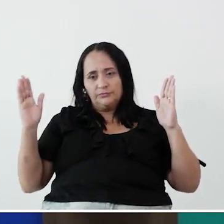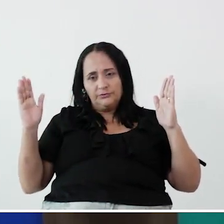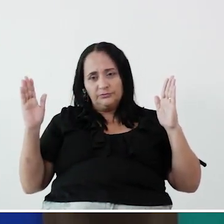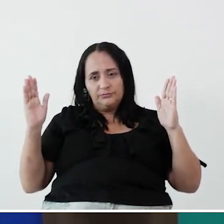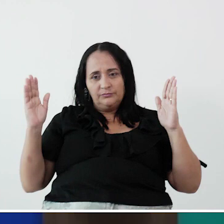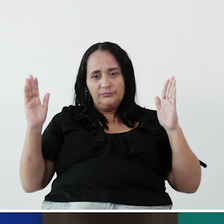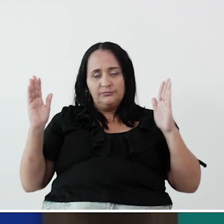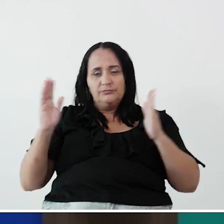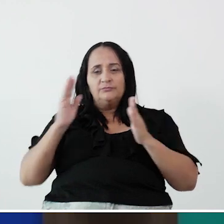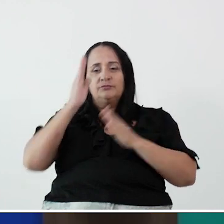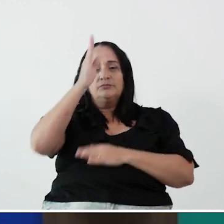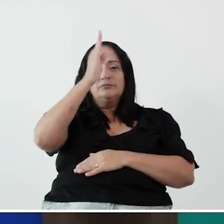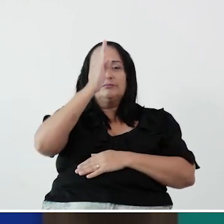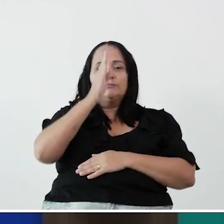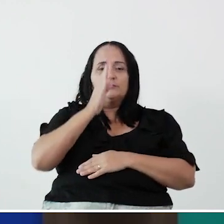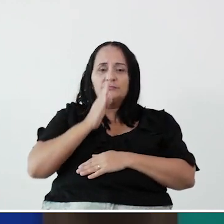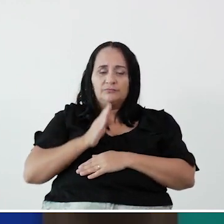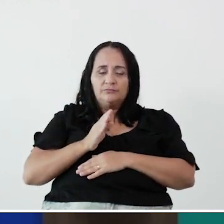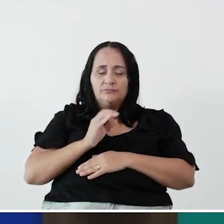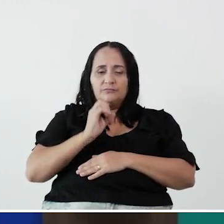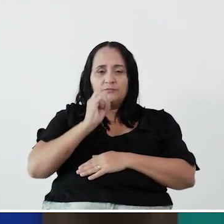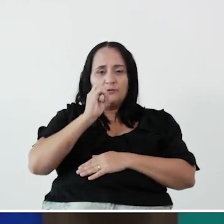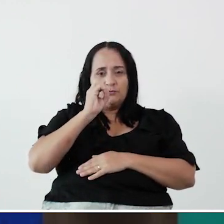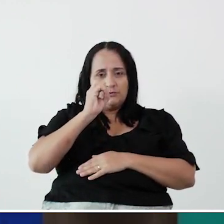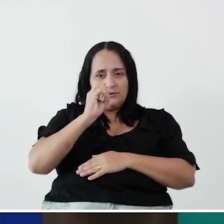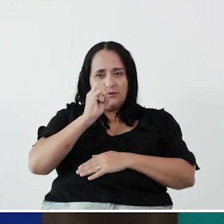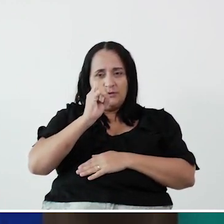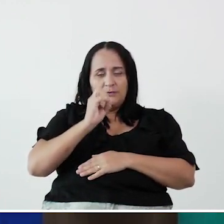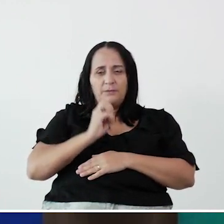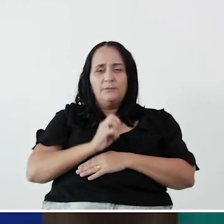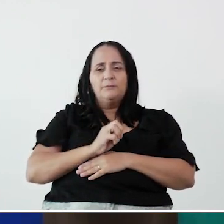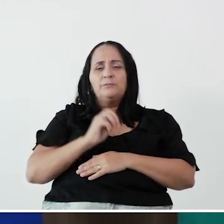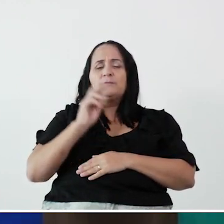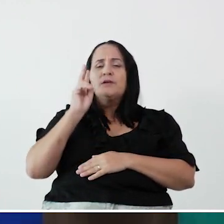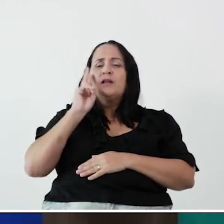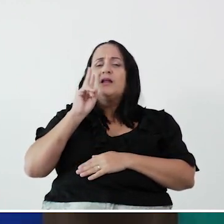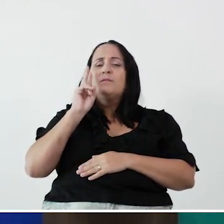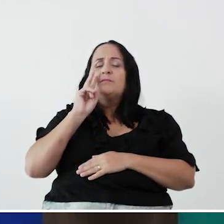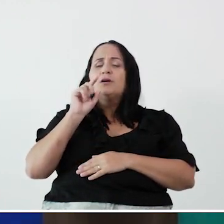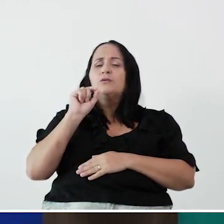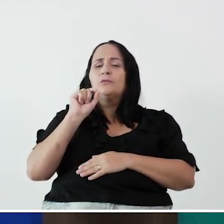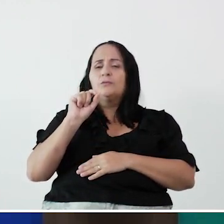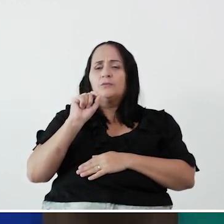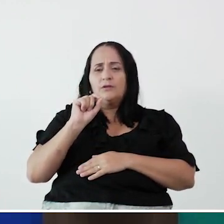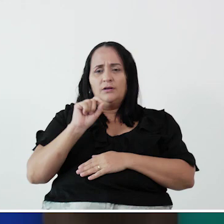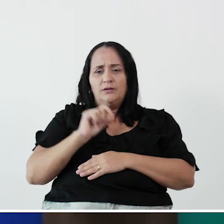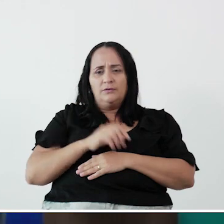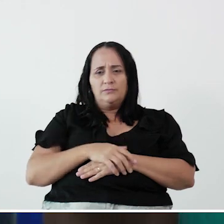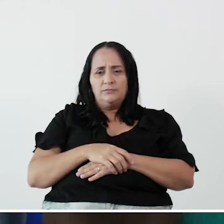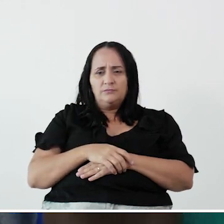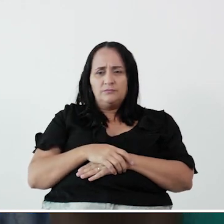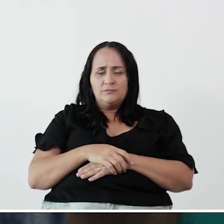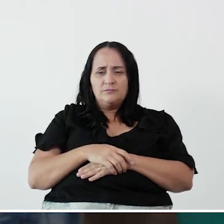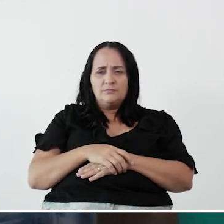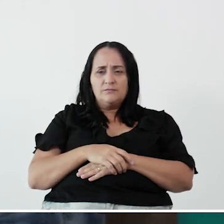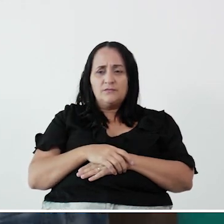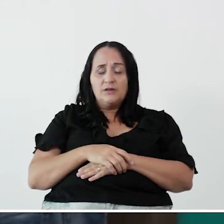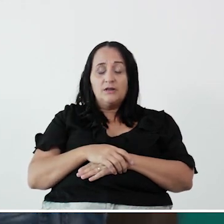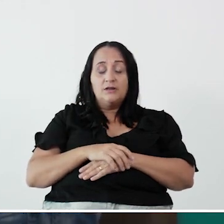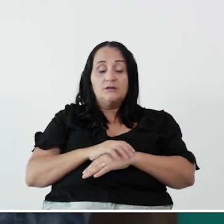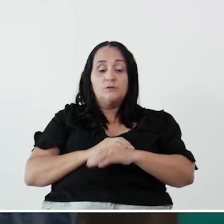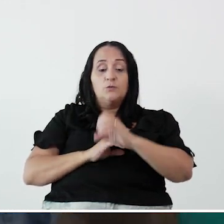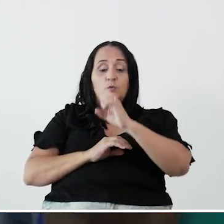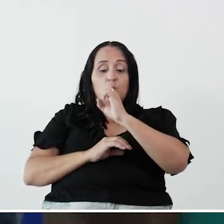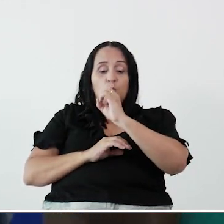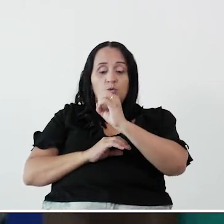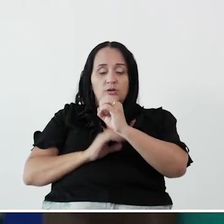infinitamente. E no centro, o elemento 0. Relembrando que nós dissemos que todo número que está à direita